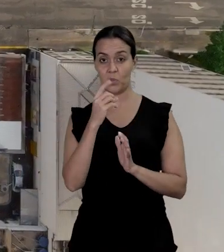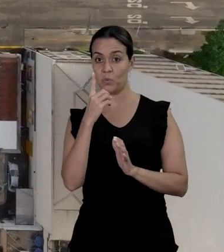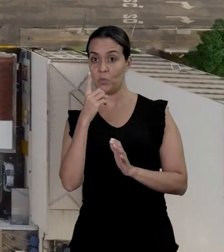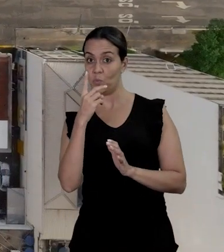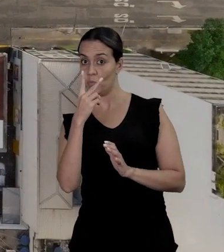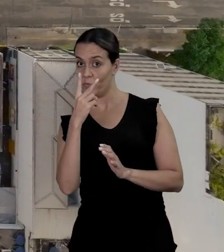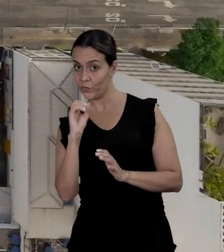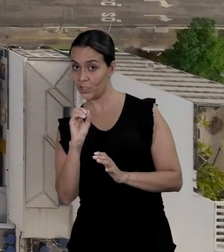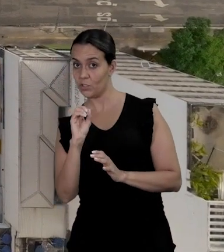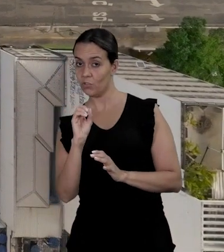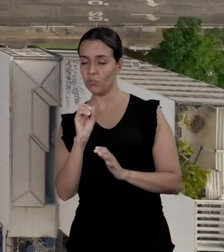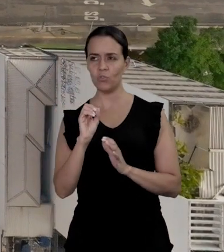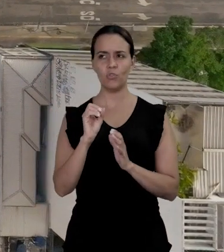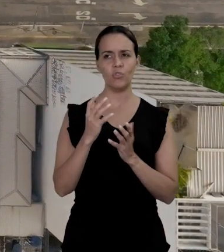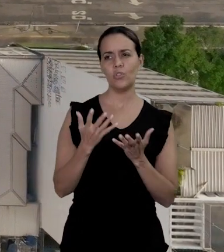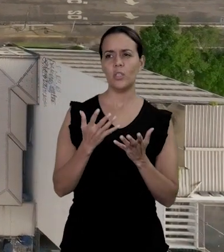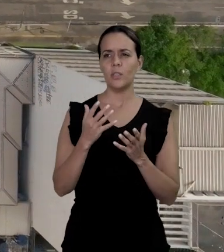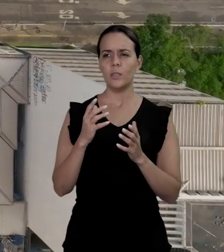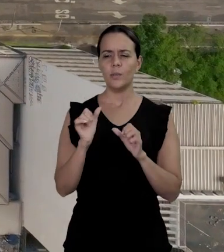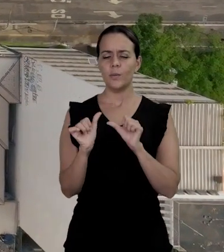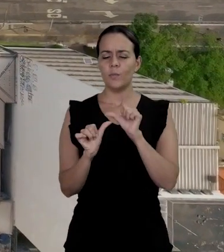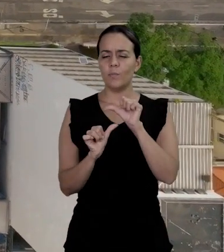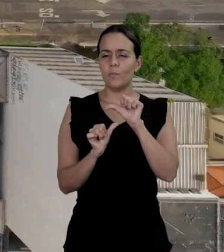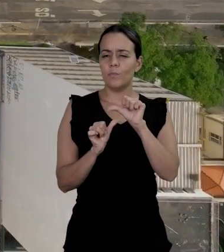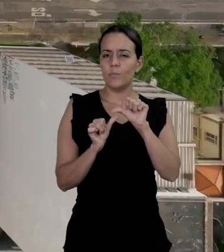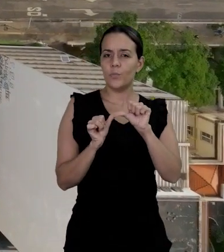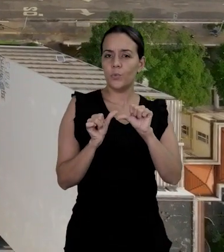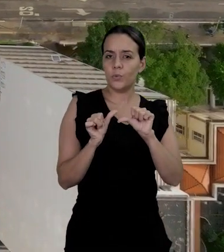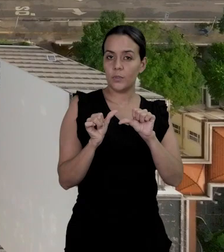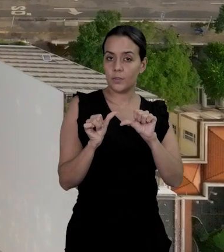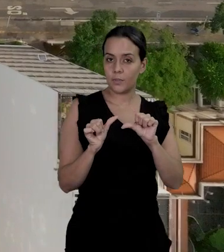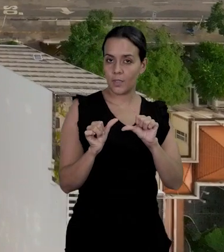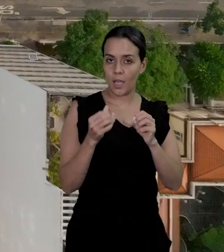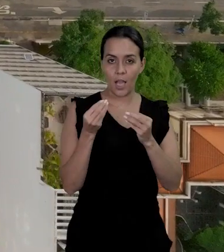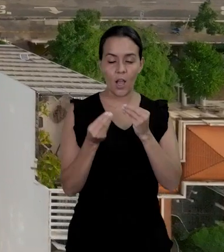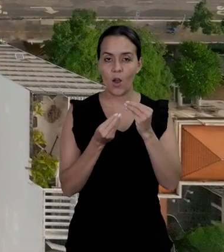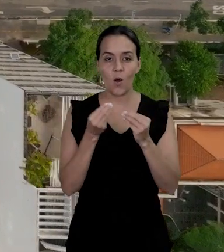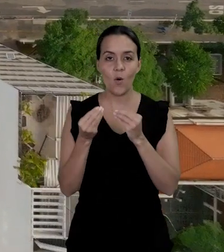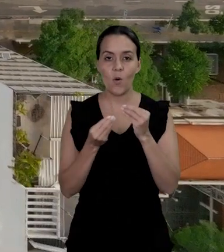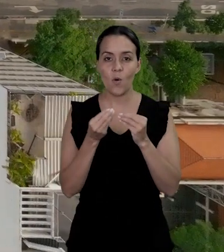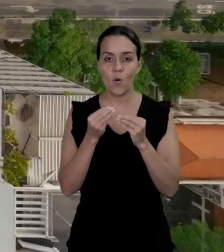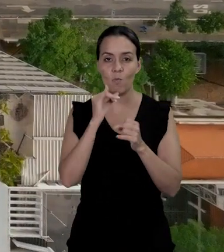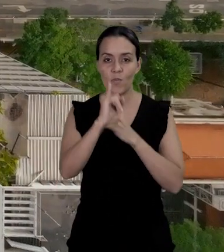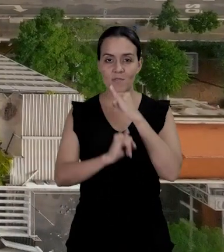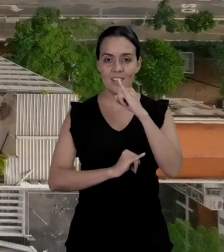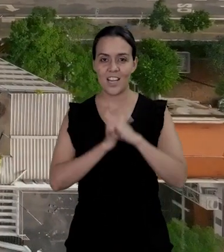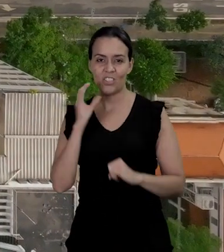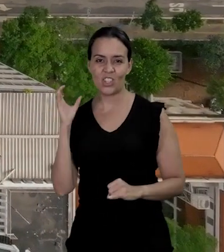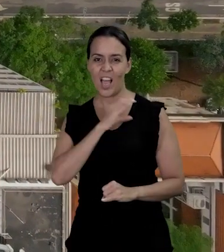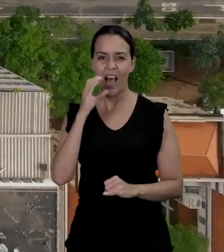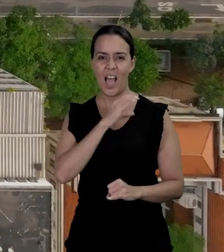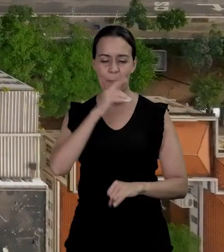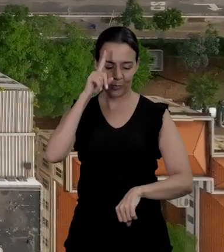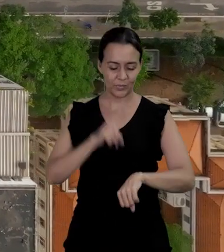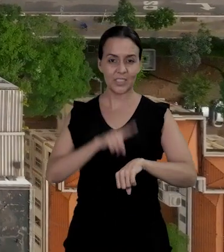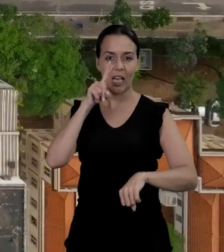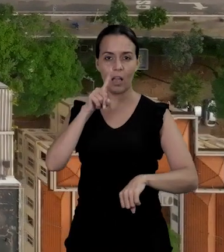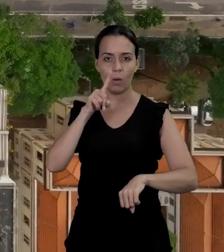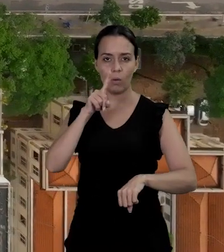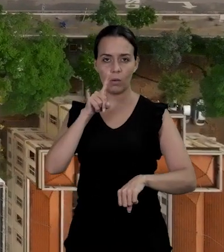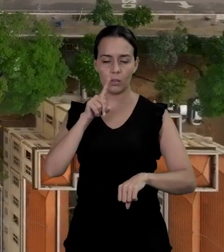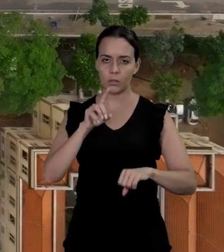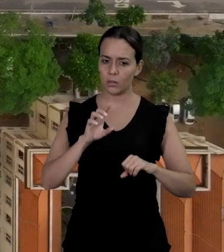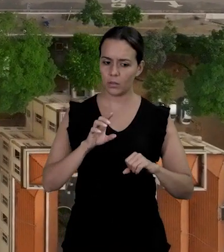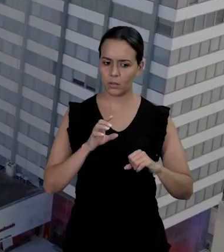full time com a internet banda larga. Mas de agora para 2030, dá até desespero quando a gente olha, porque a gente tem